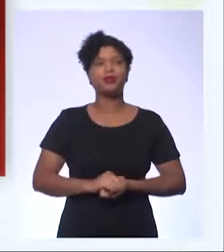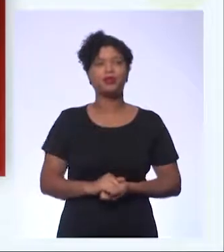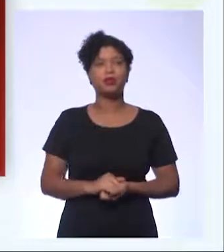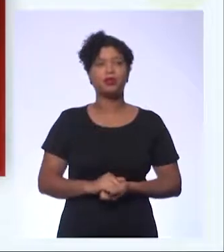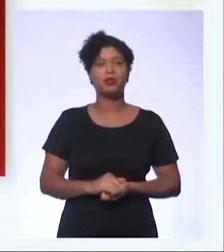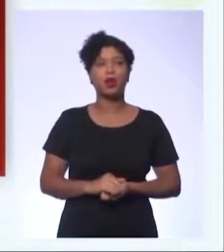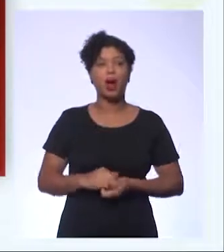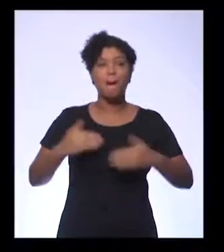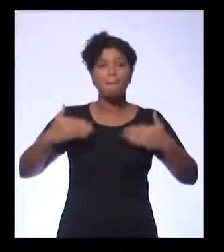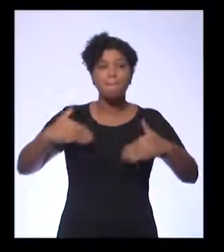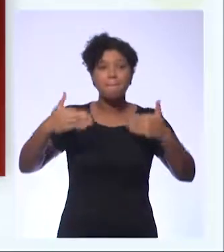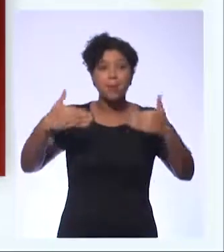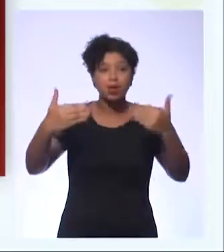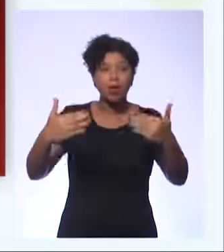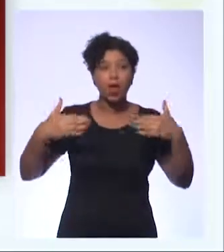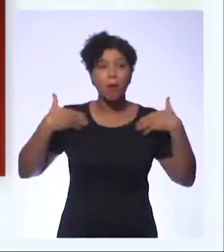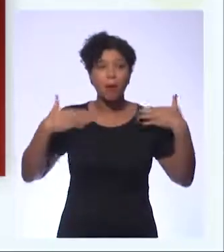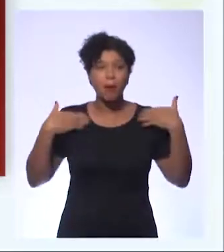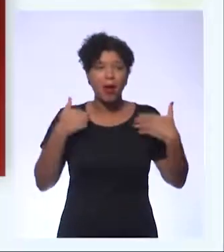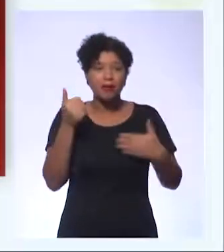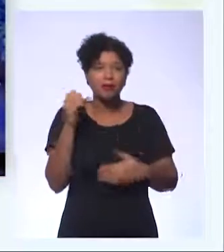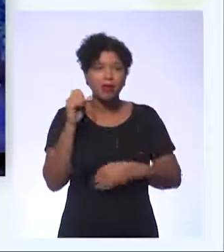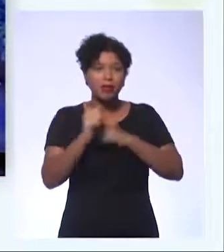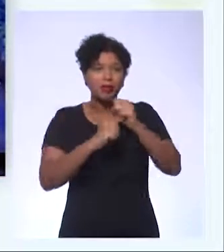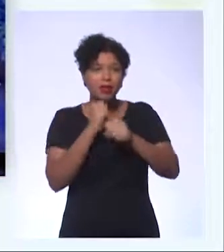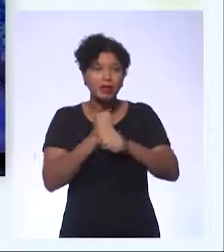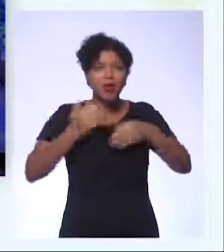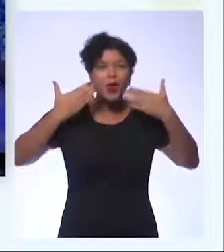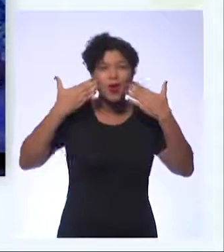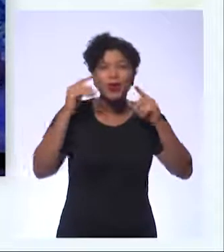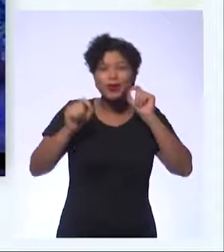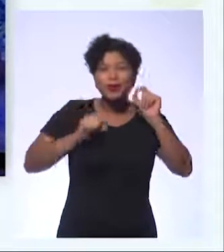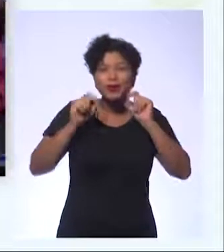do Turismo, 10 anos, apresenta...